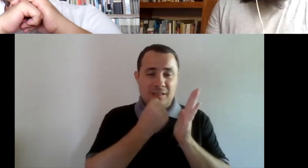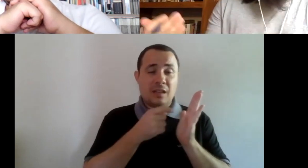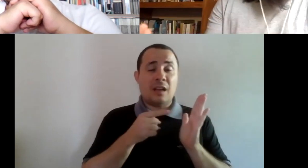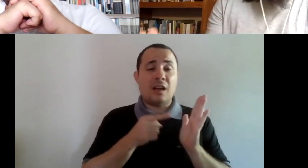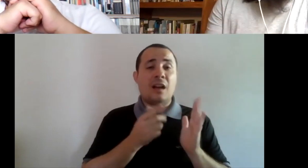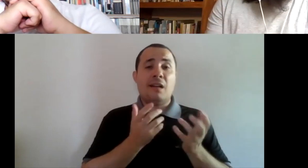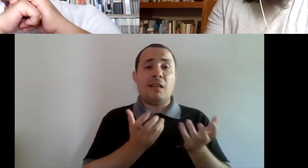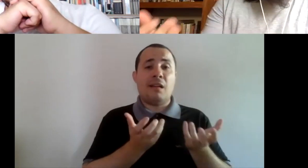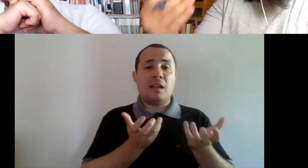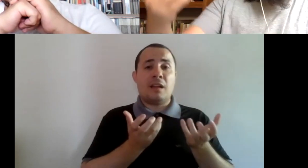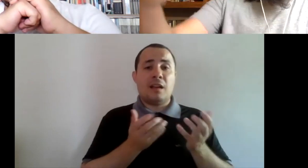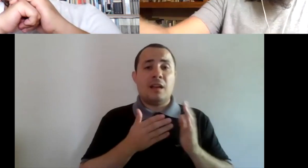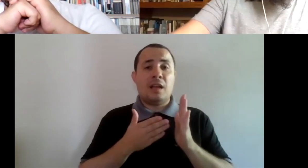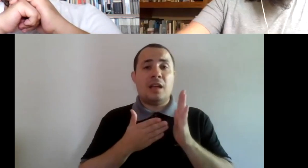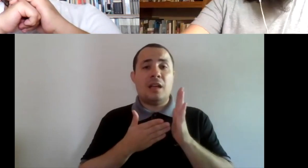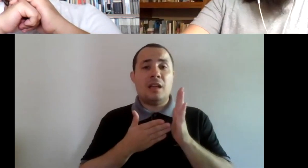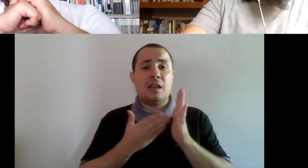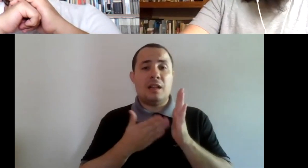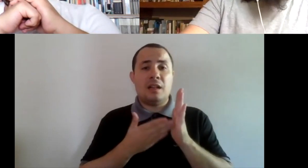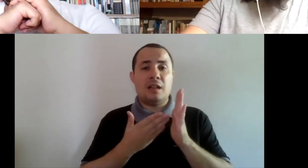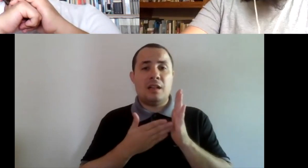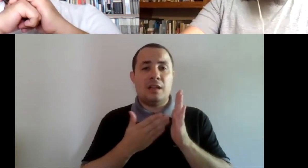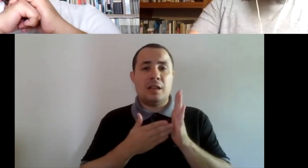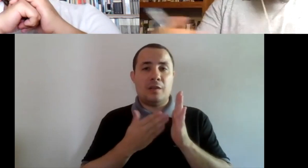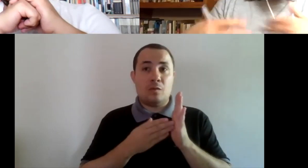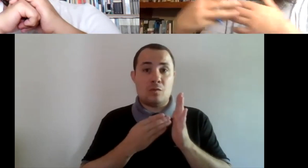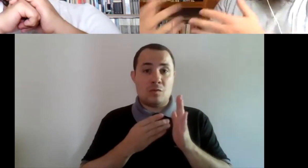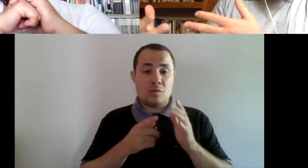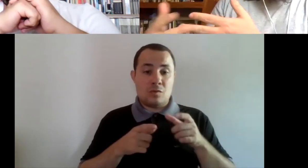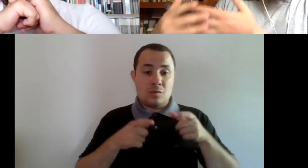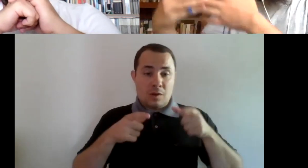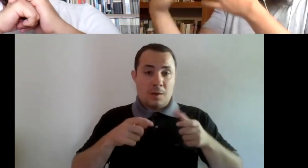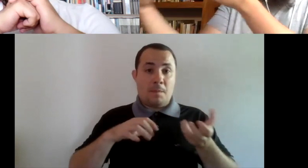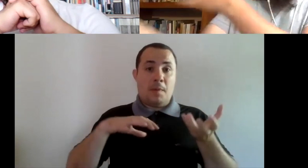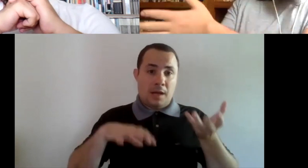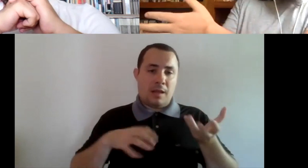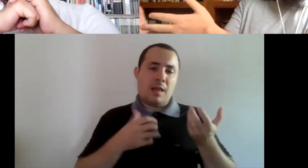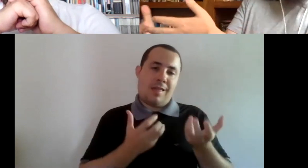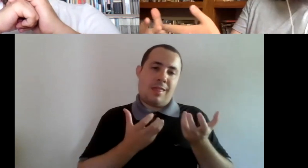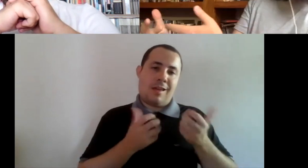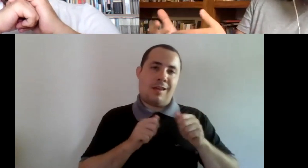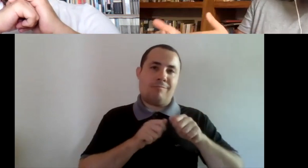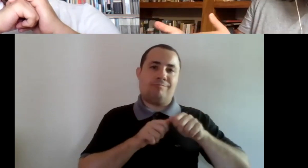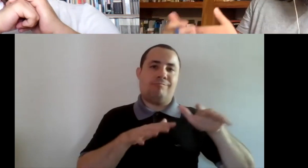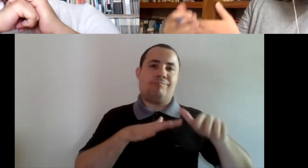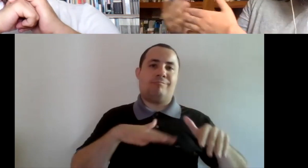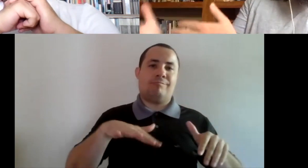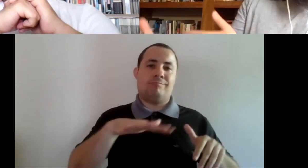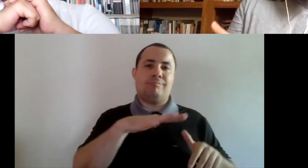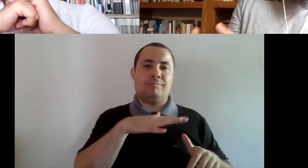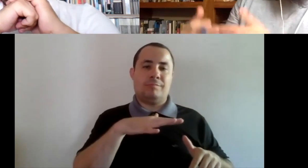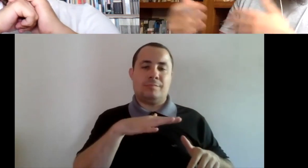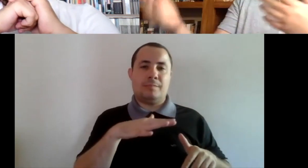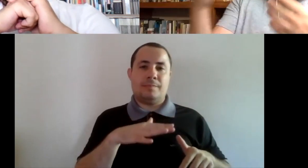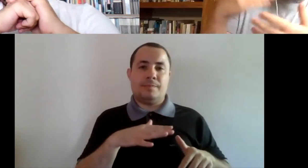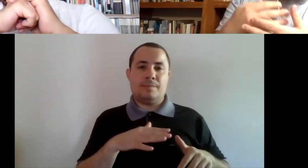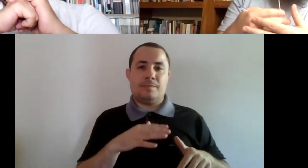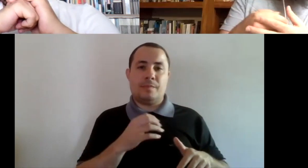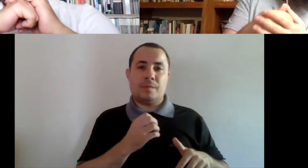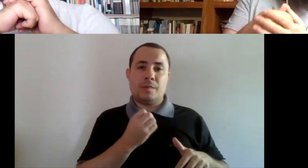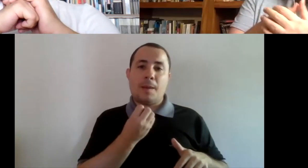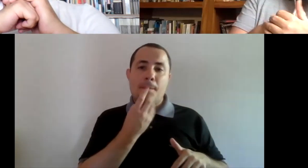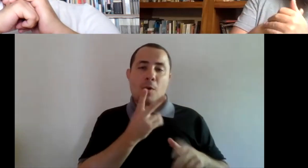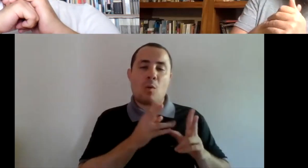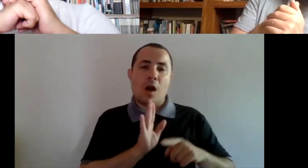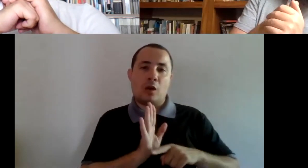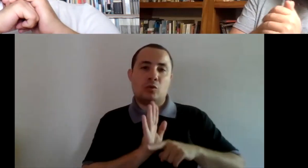estejam na biblioteca, né, lá de Brasília. Então, essa já é uma contribuição para o acervo, que volta também